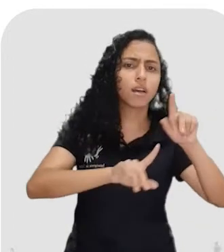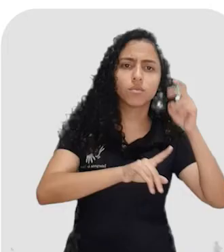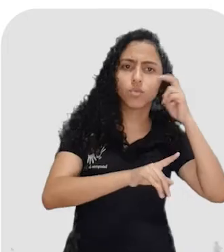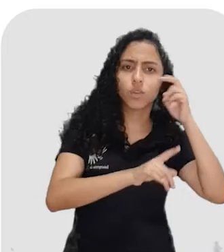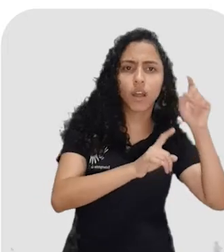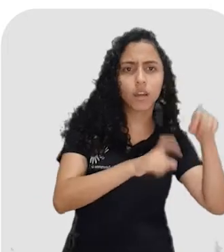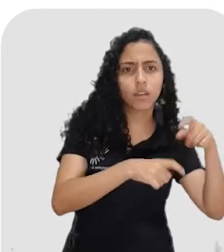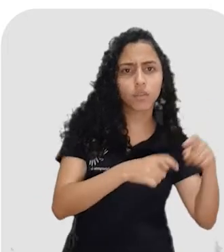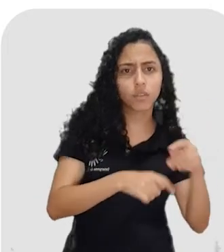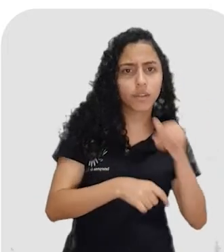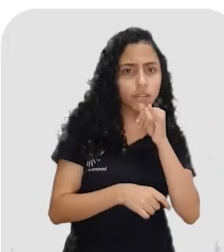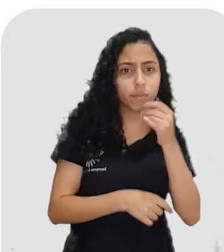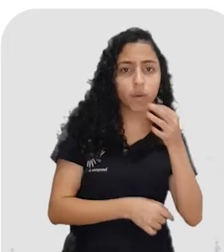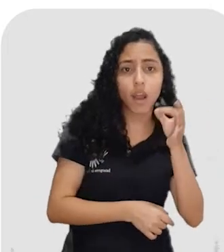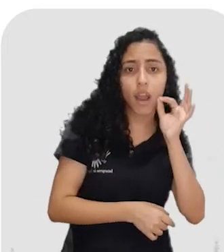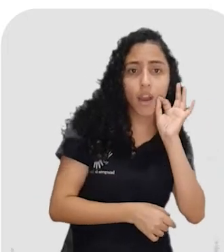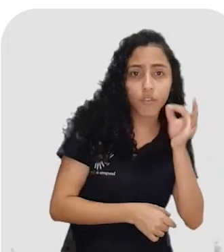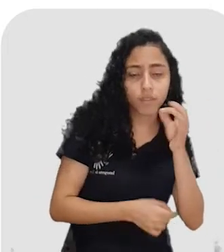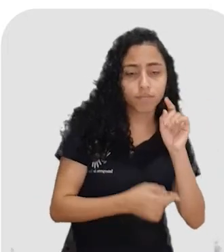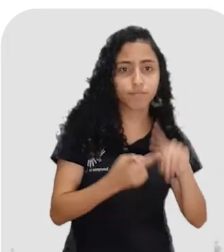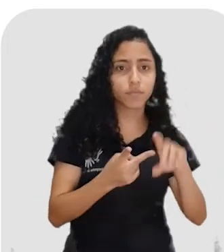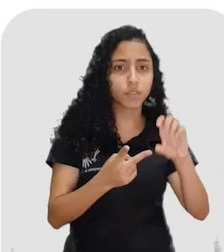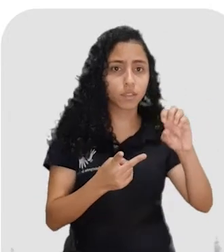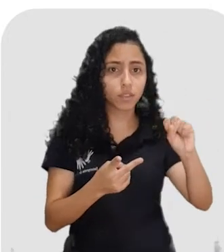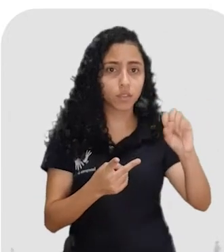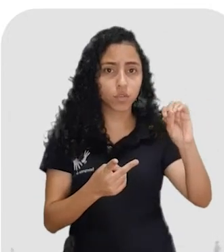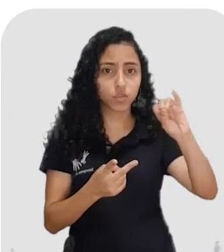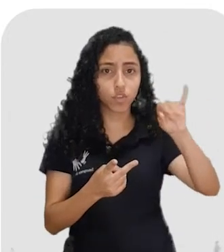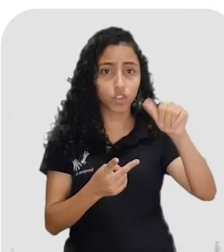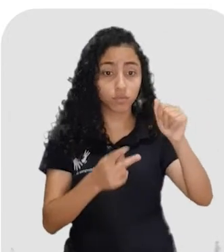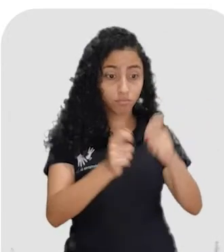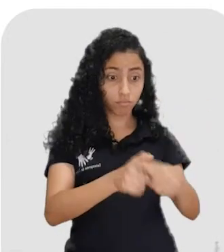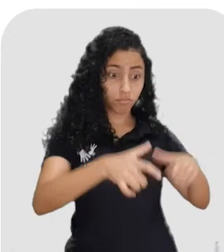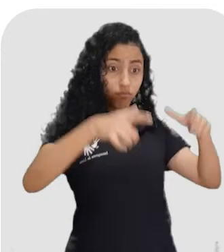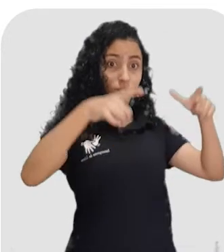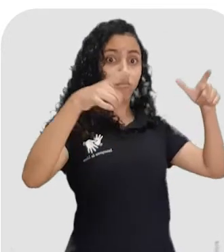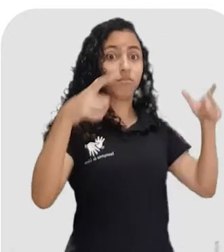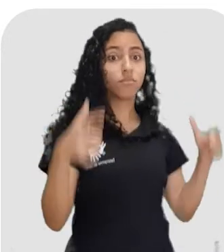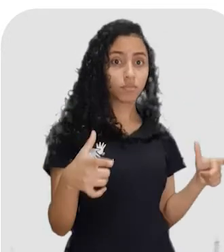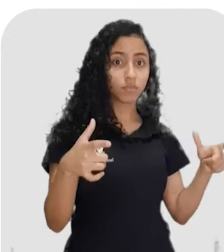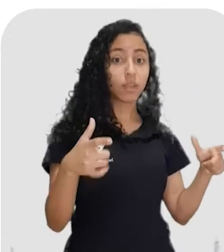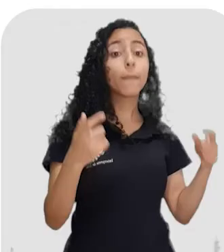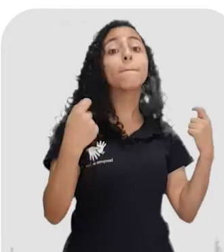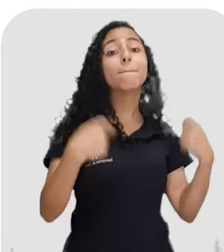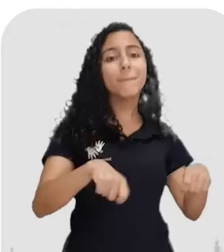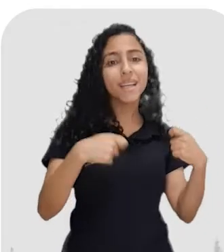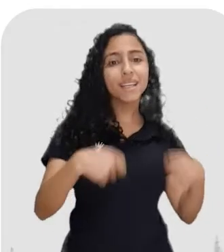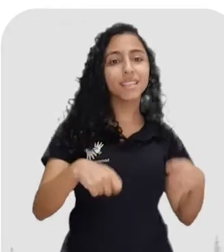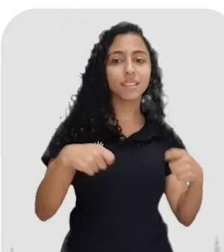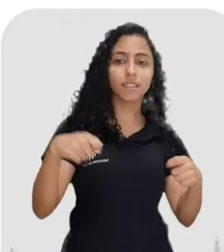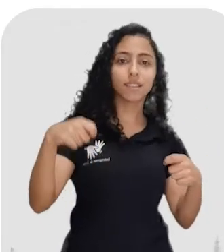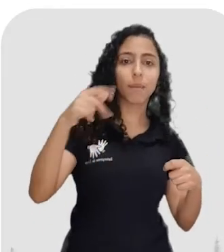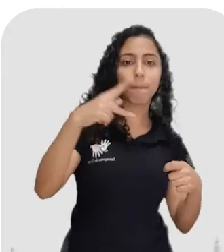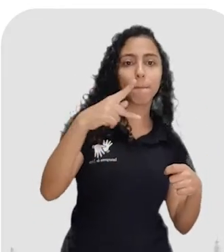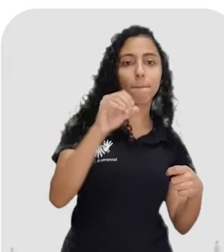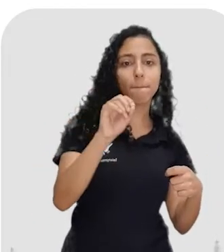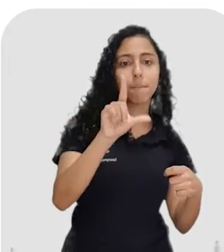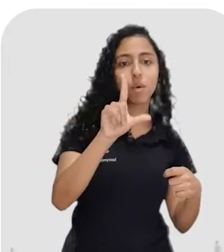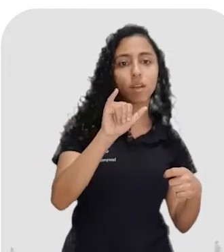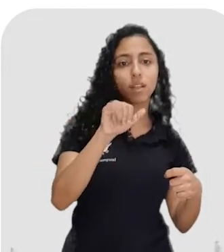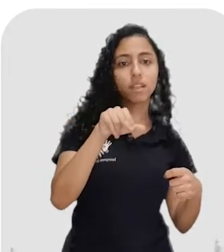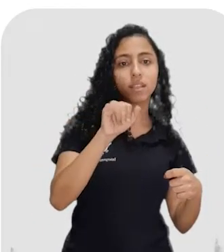várias culturas agrícolas, eu vou dar alguns exemplos aqui, o café e a soja, esses dois exemplos que ocupam áreas muito grandes, que dependem da ação